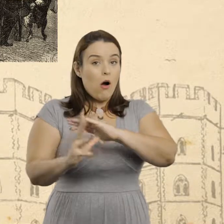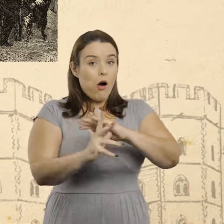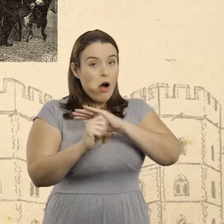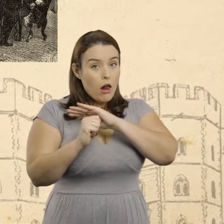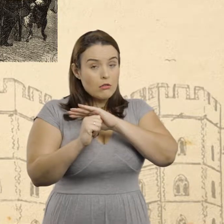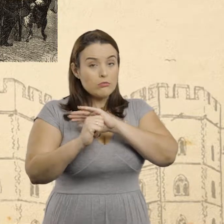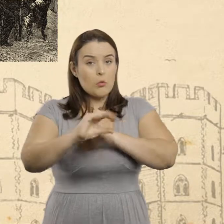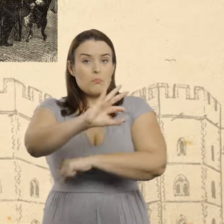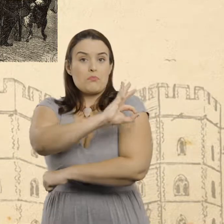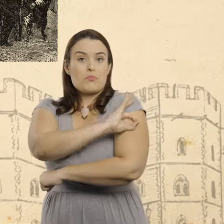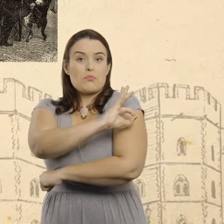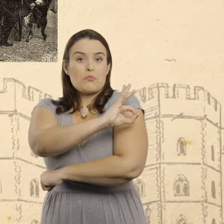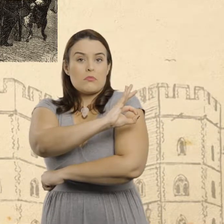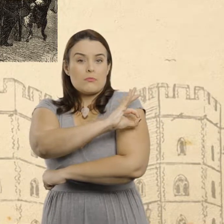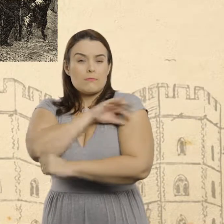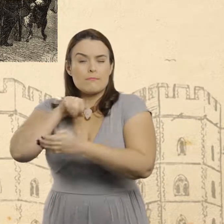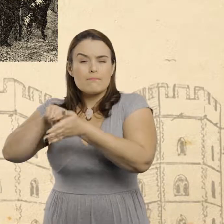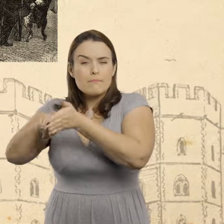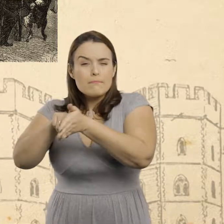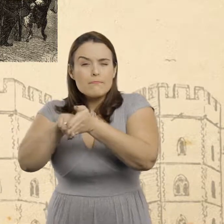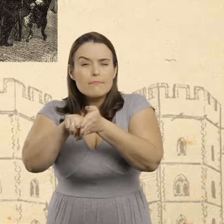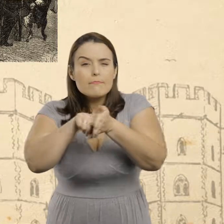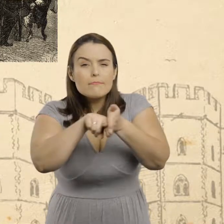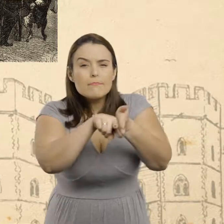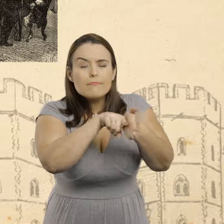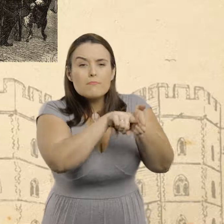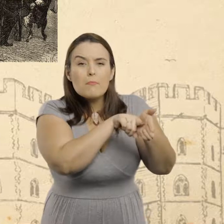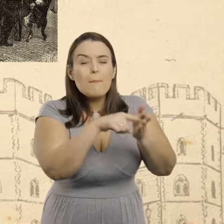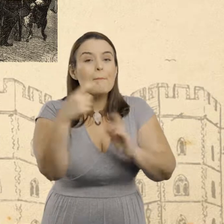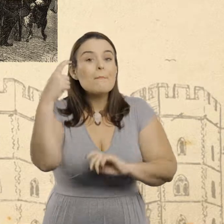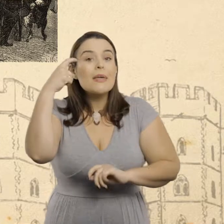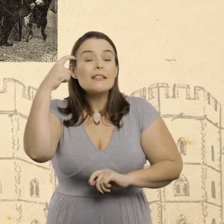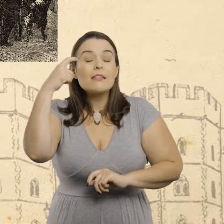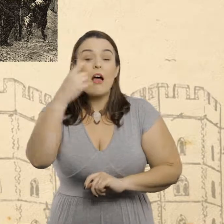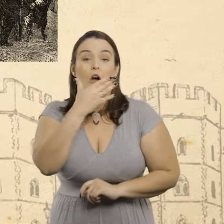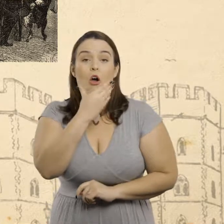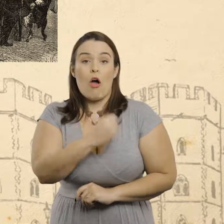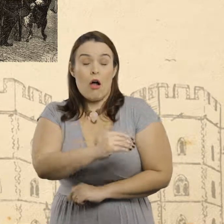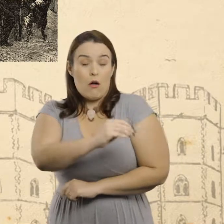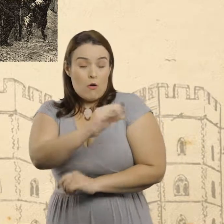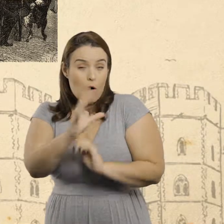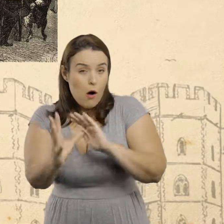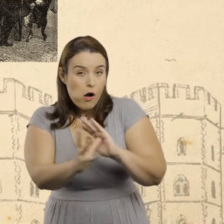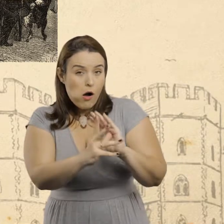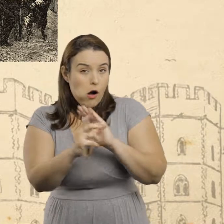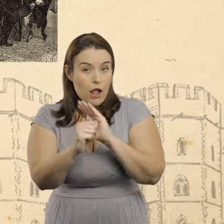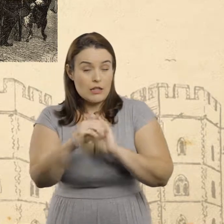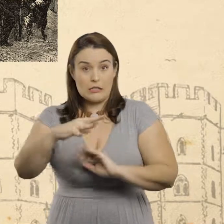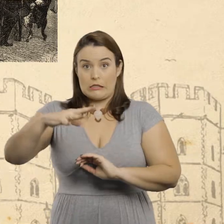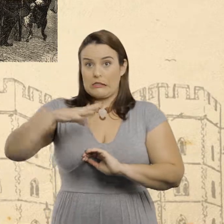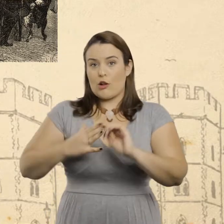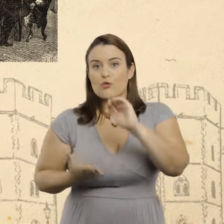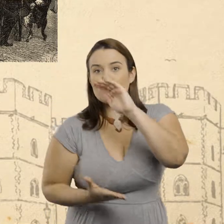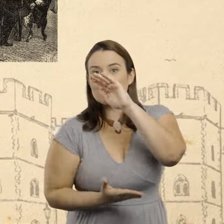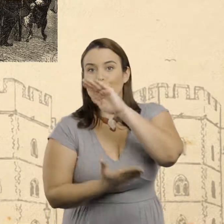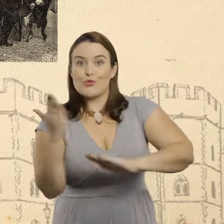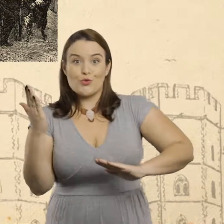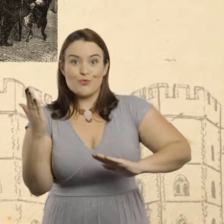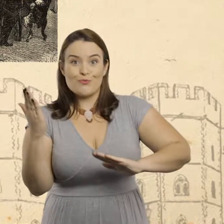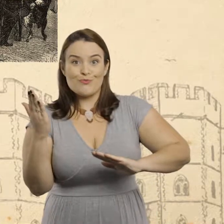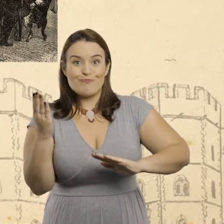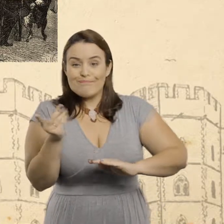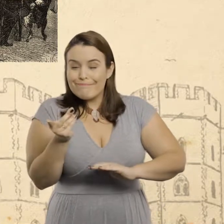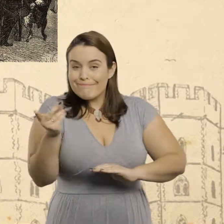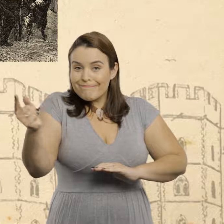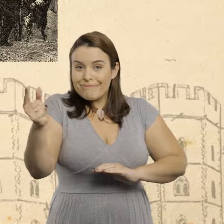melhores detetives da polícia estavam investigando o caso. Pensavam que o ladrão tinha fugido da cidade depois de roubar o dinheiro do